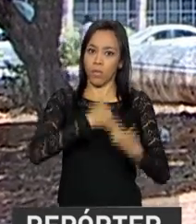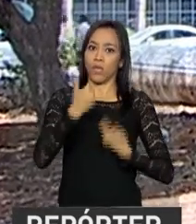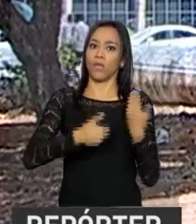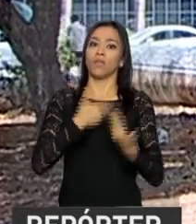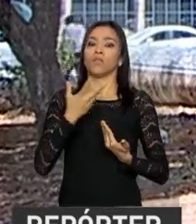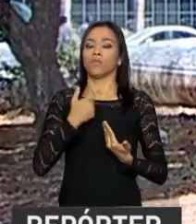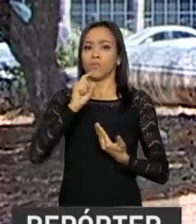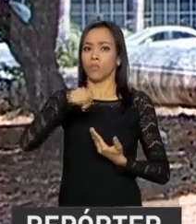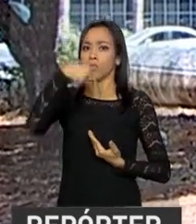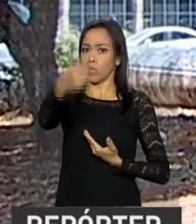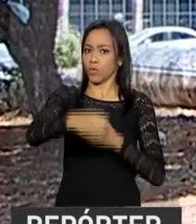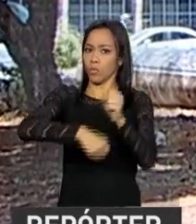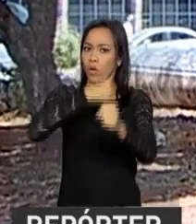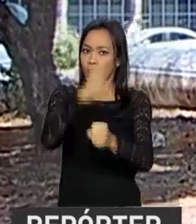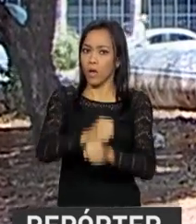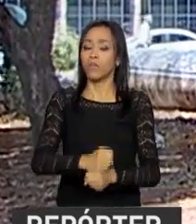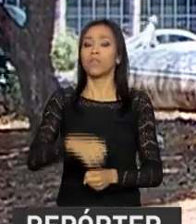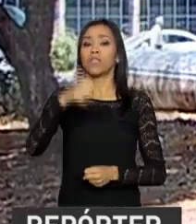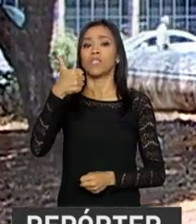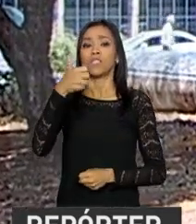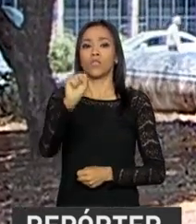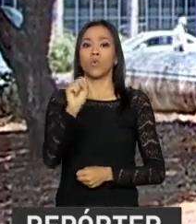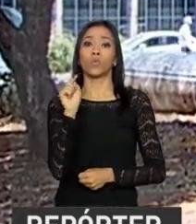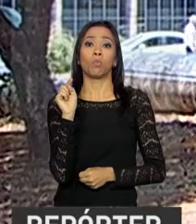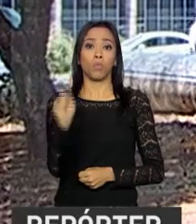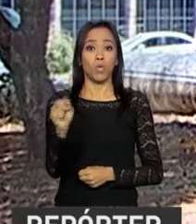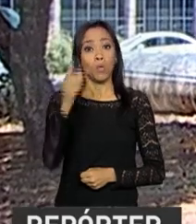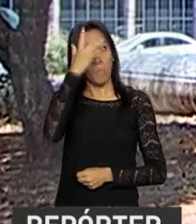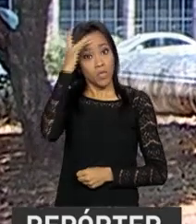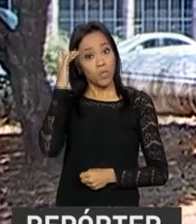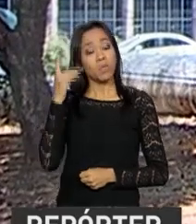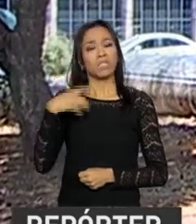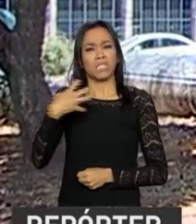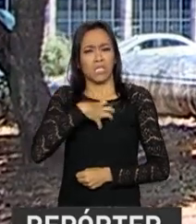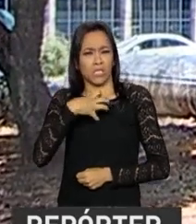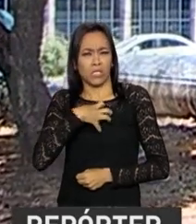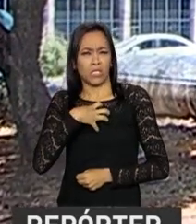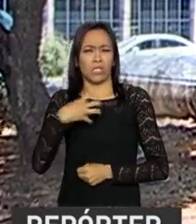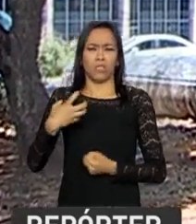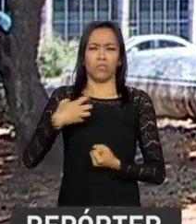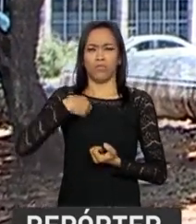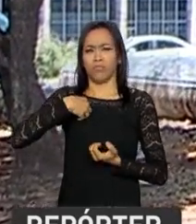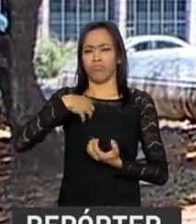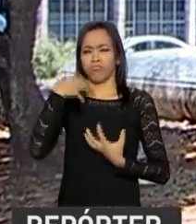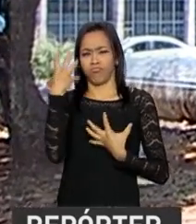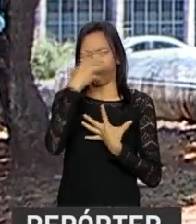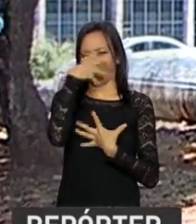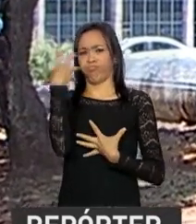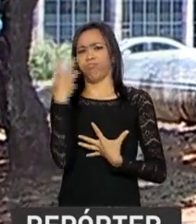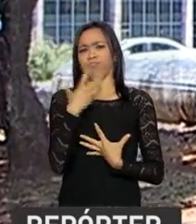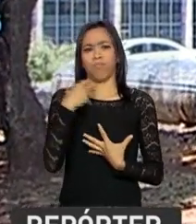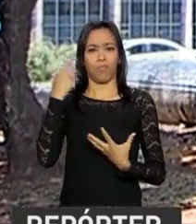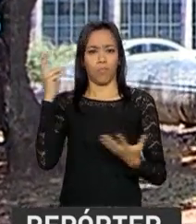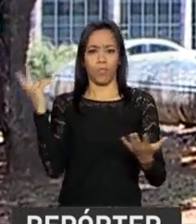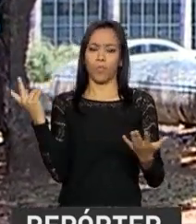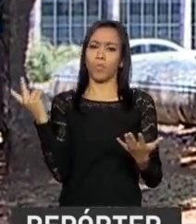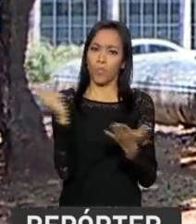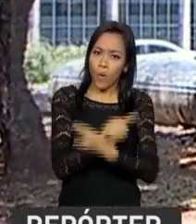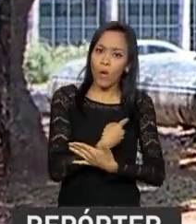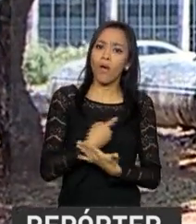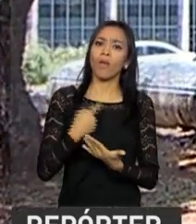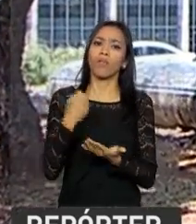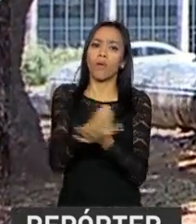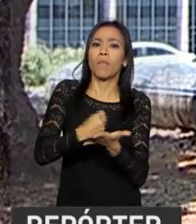no ano que vem e 18 mil pessoas que apresentaram efeitos colaterais, efeitos adversos ao medicamento anterior. O Ministério